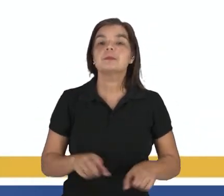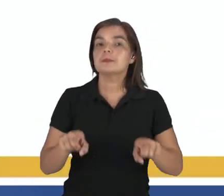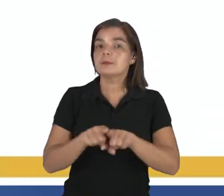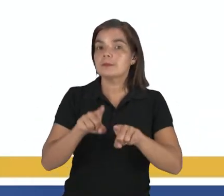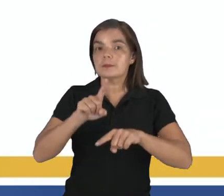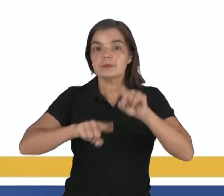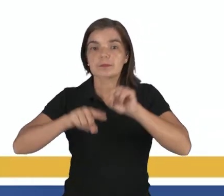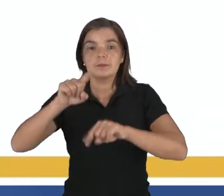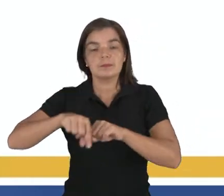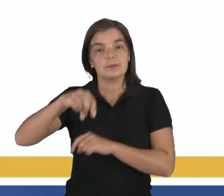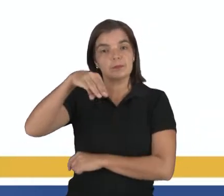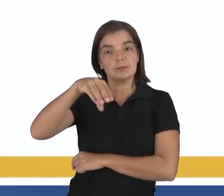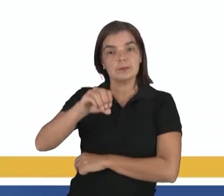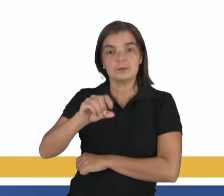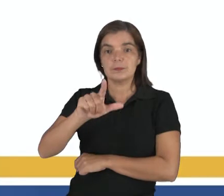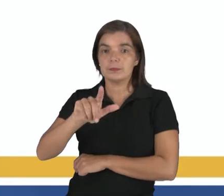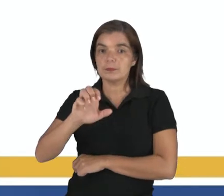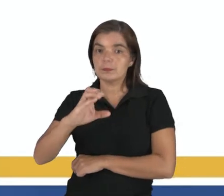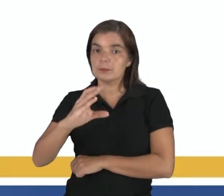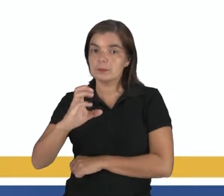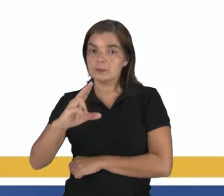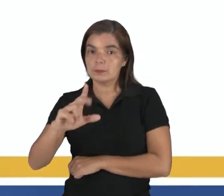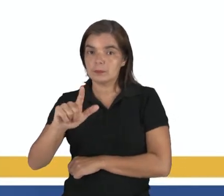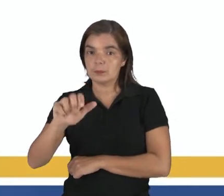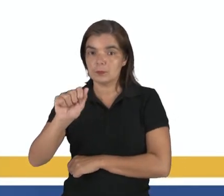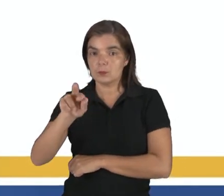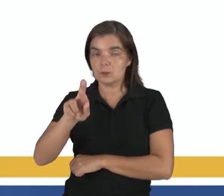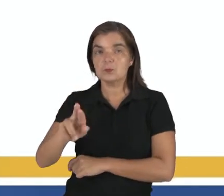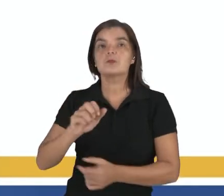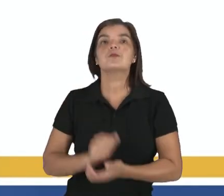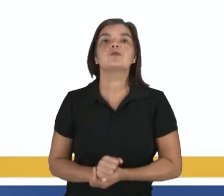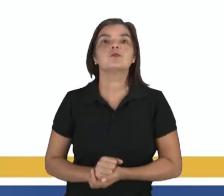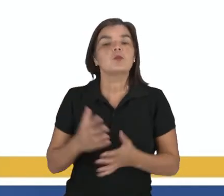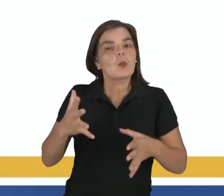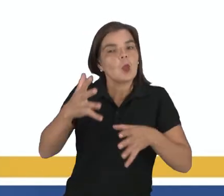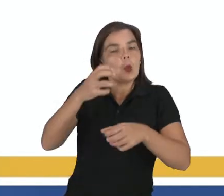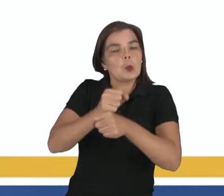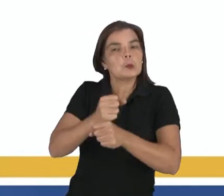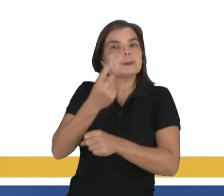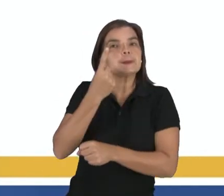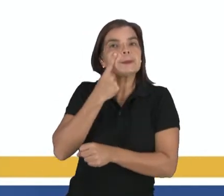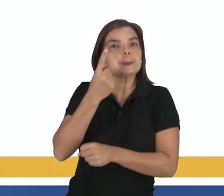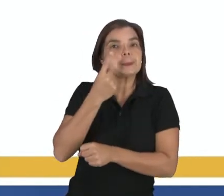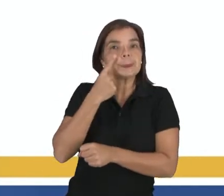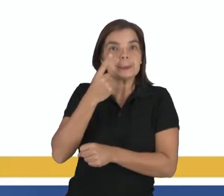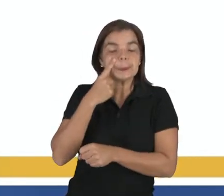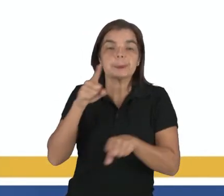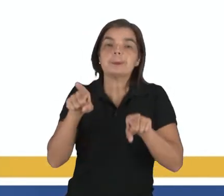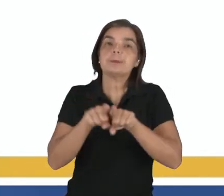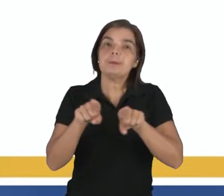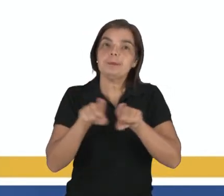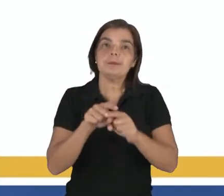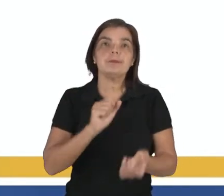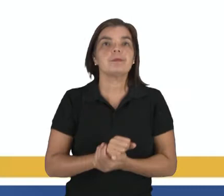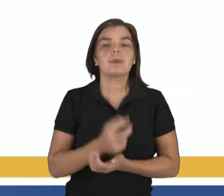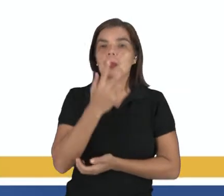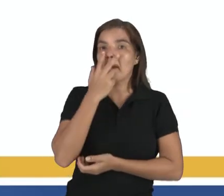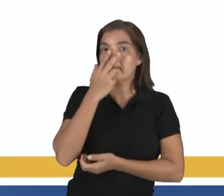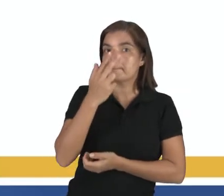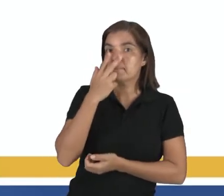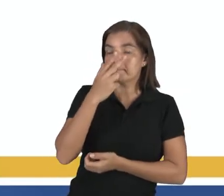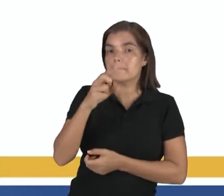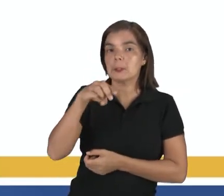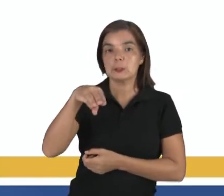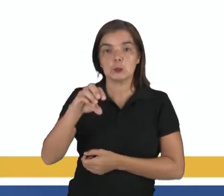Massa molecular é a massa de uma molécula, ok? O cálculo para a gente determinar a massa molecular é semelhante à